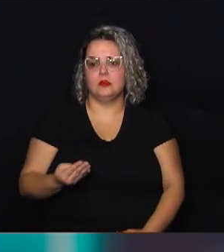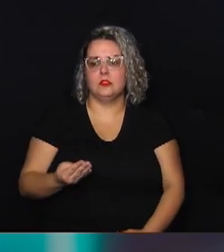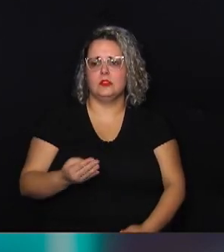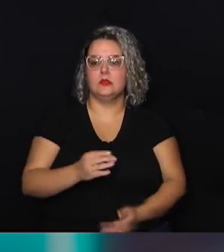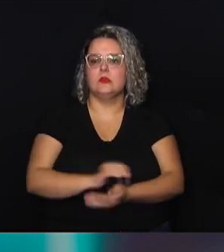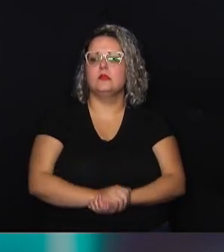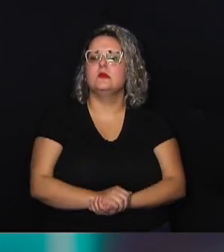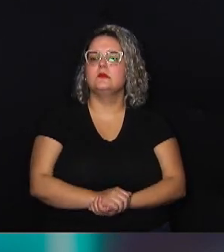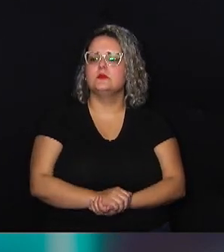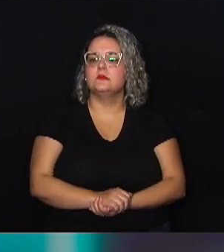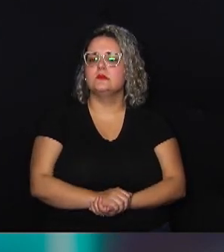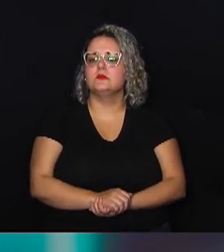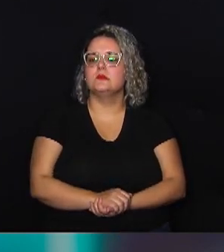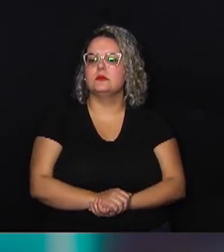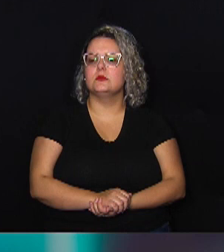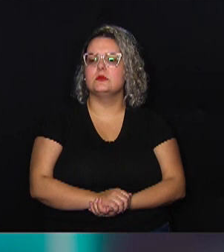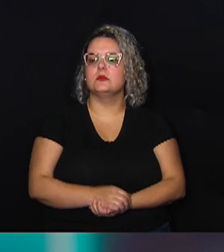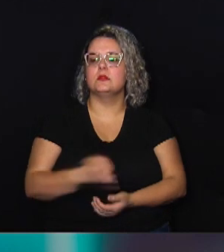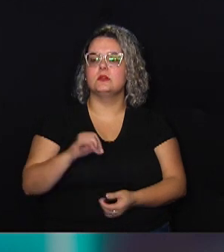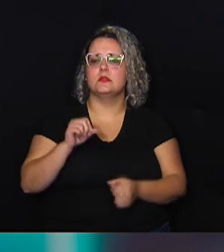1.788.000, se a gente fizer